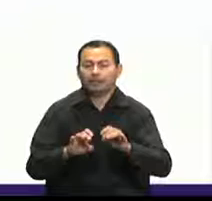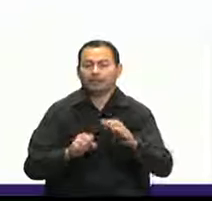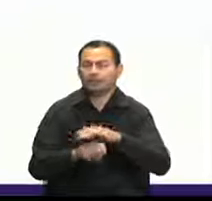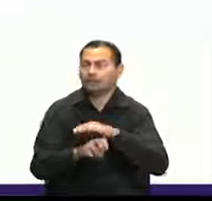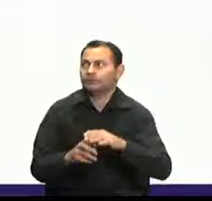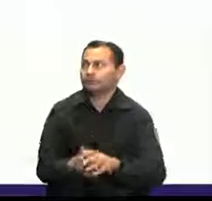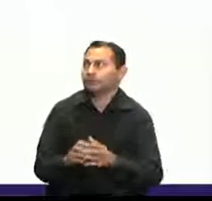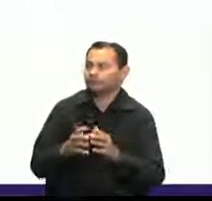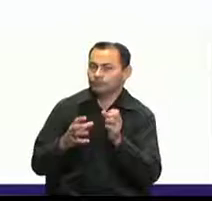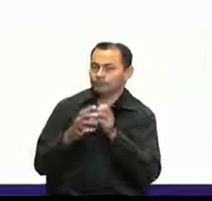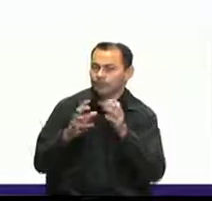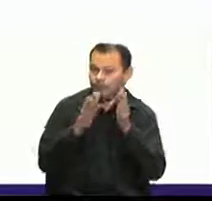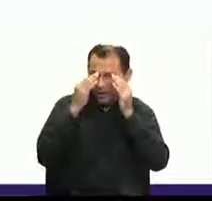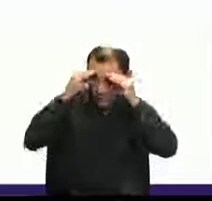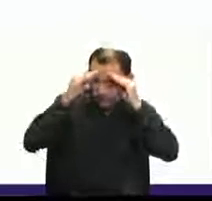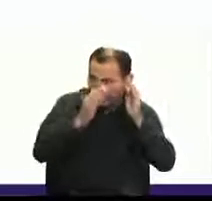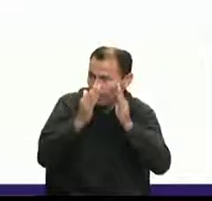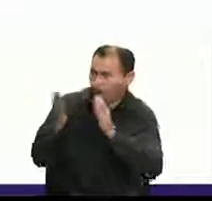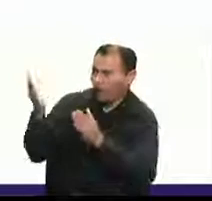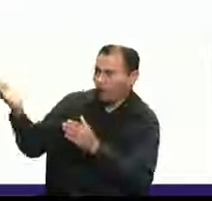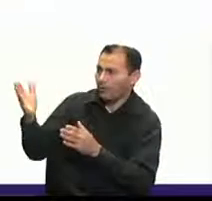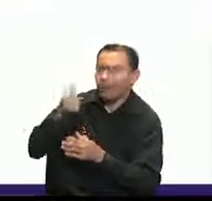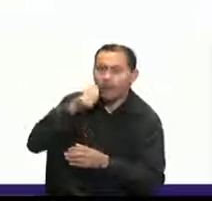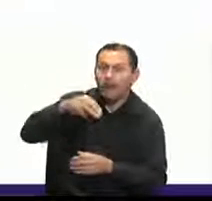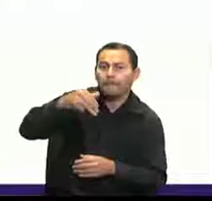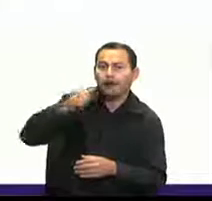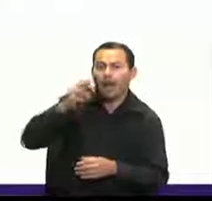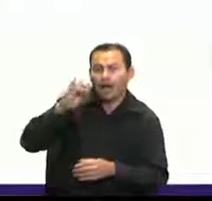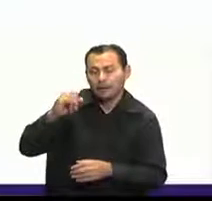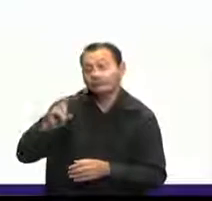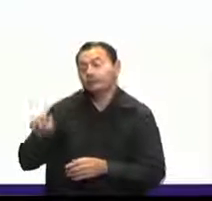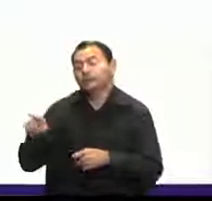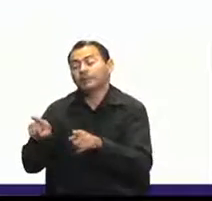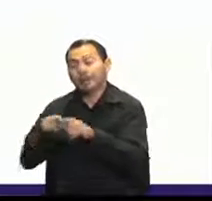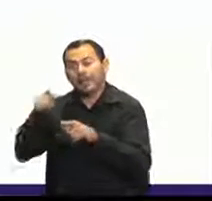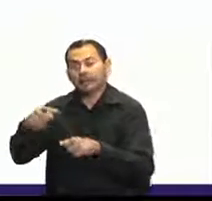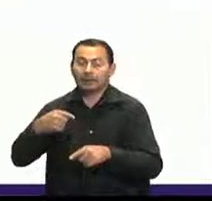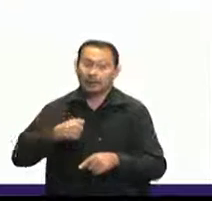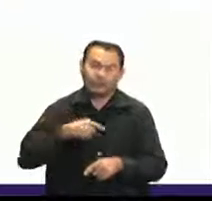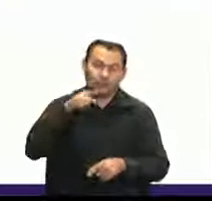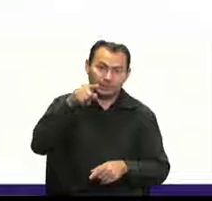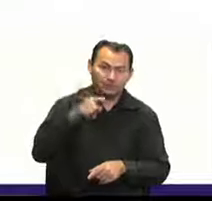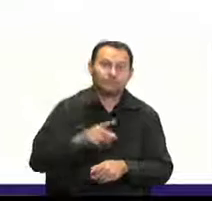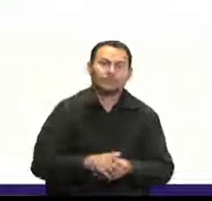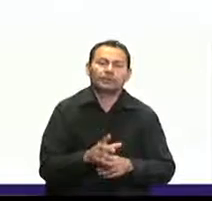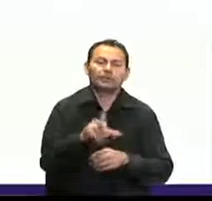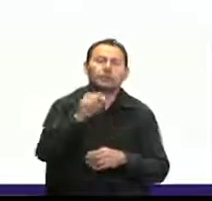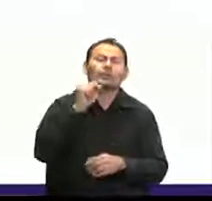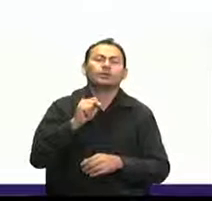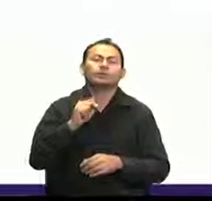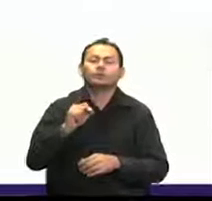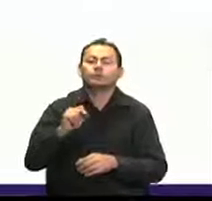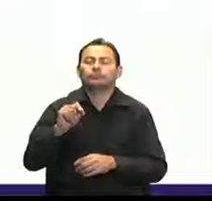a seguir esse passo não só para março mas pra mim pra você também escolher o título que deseja aplicar ou seja